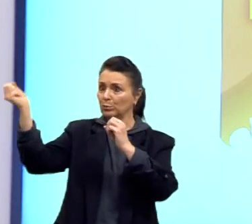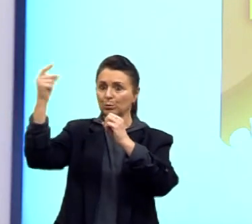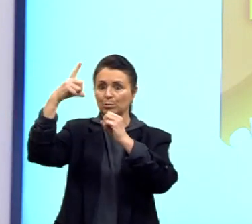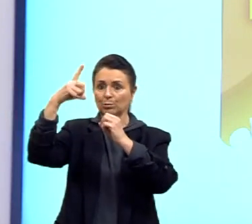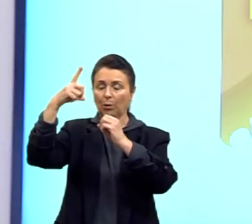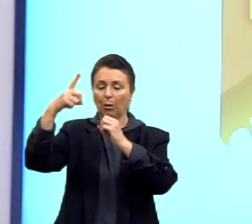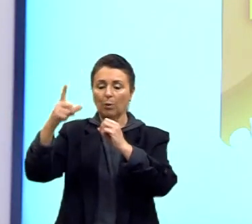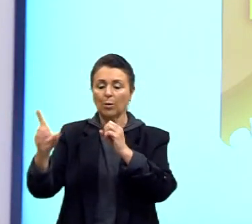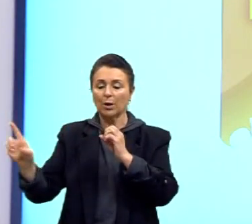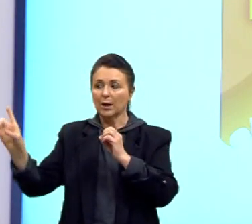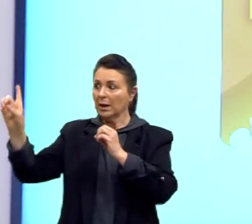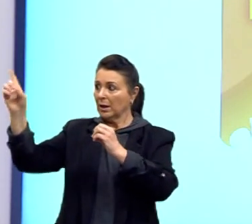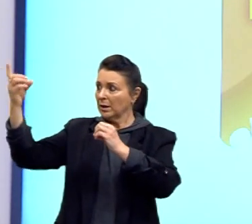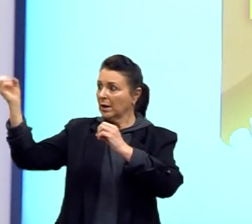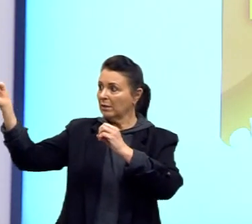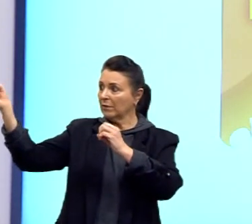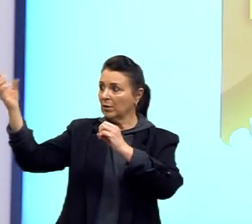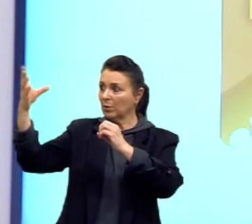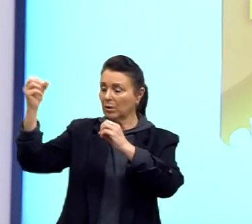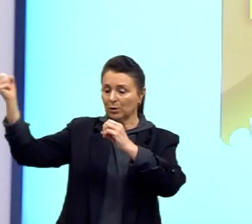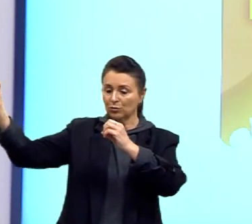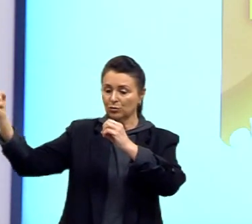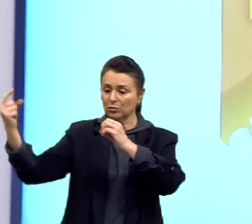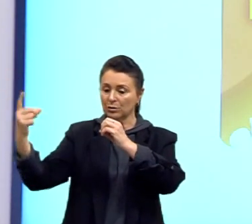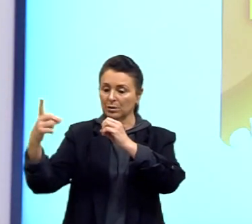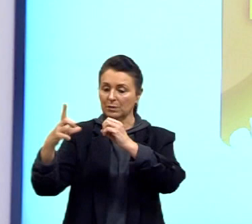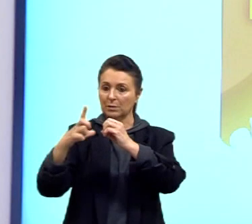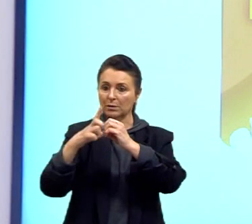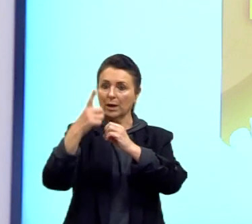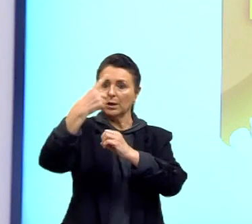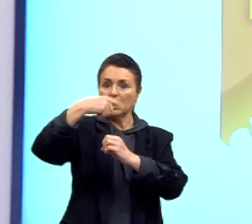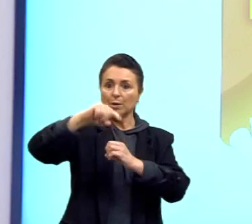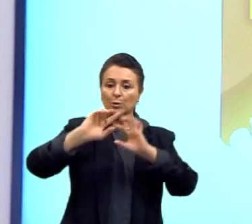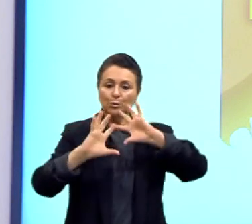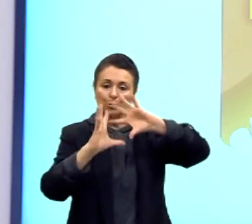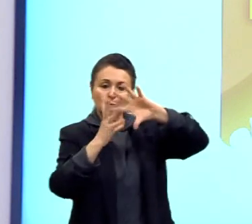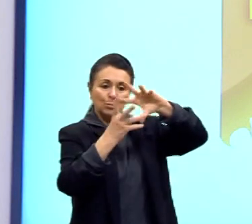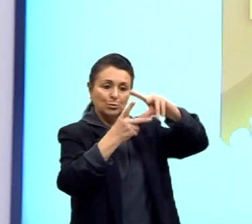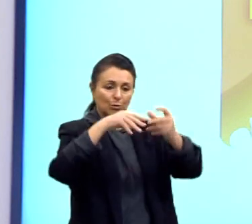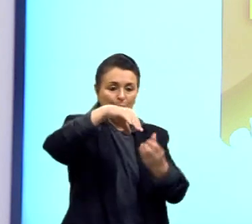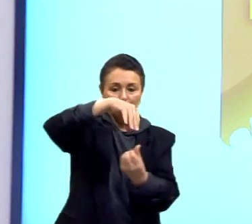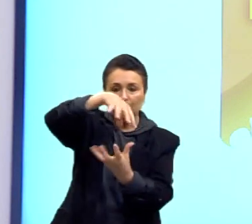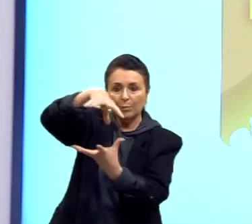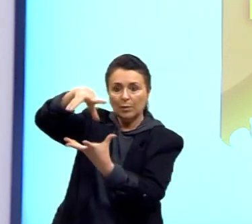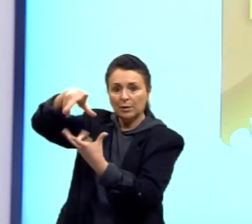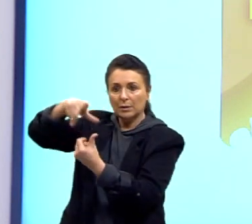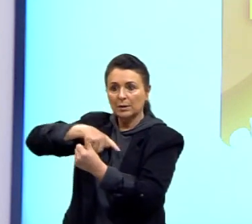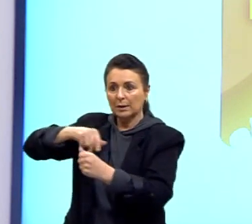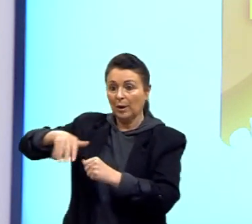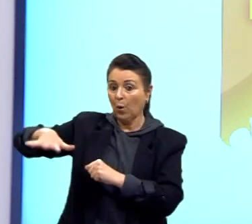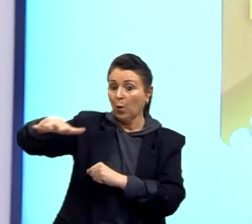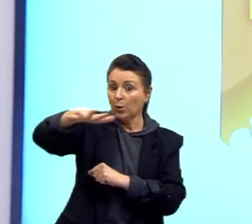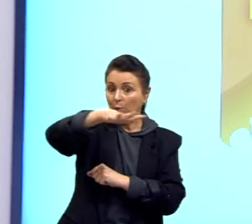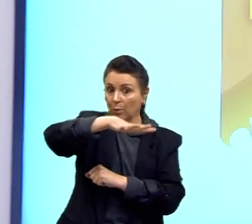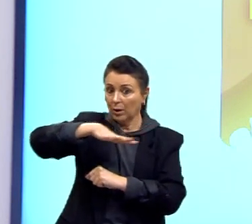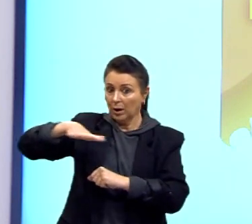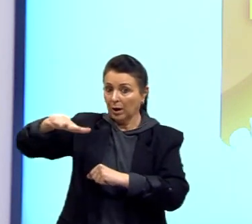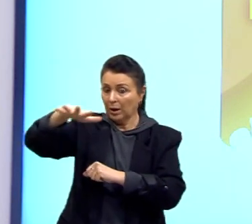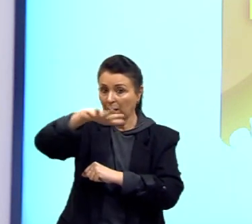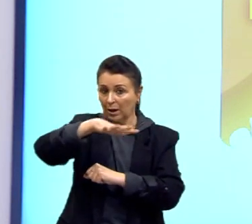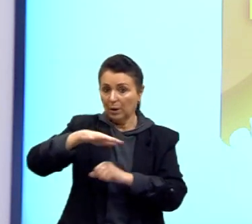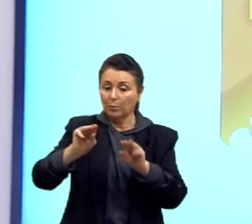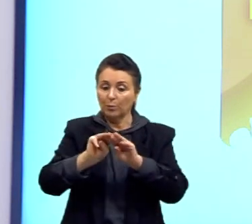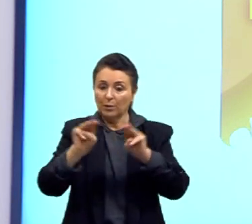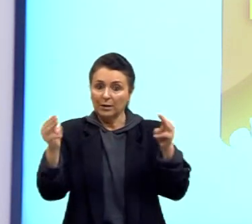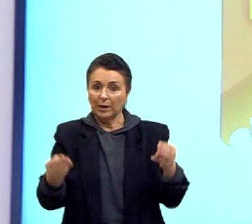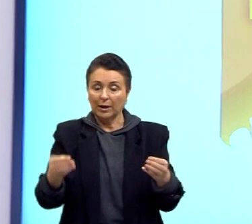Sol né em direção à Terra e aos outros planetas que que acontece a gente aqui A gente tem o campo magnético da terra